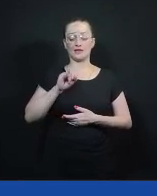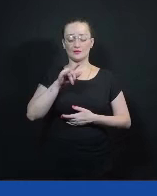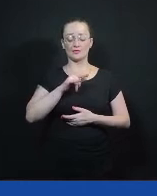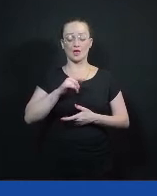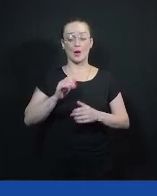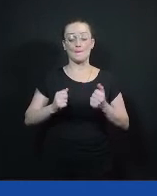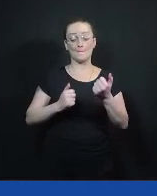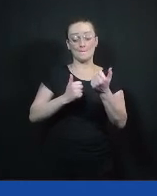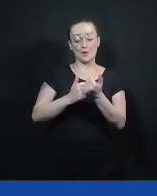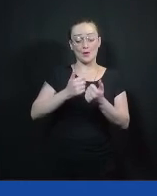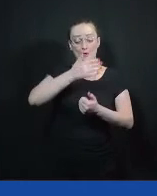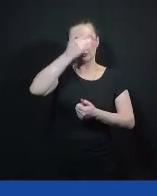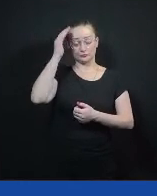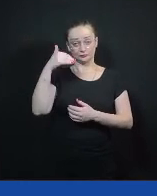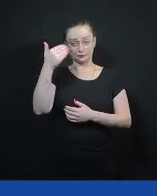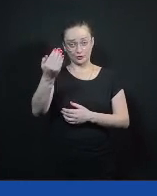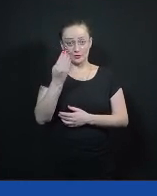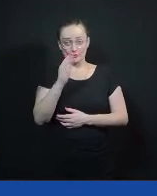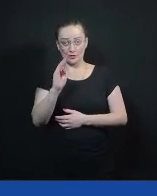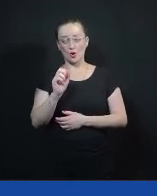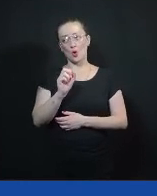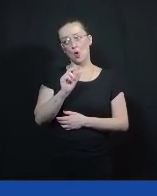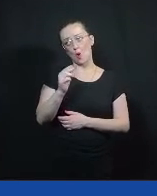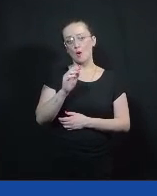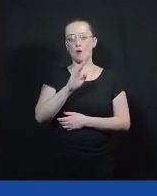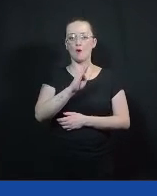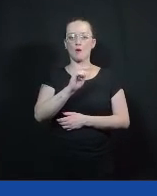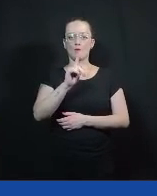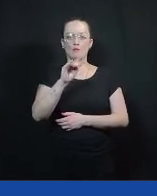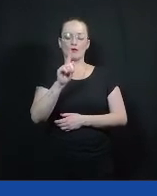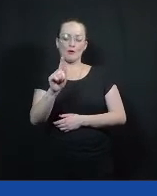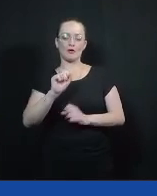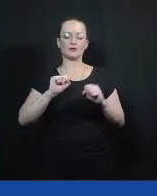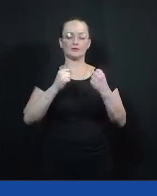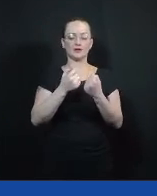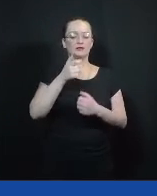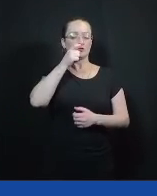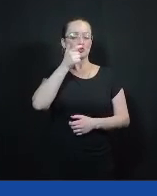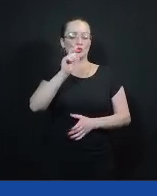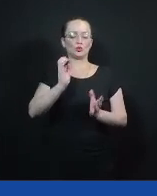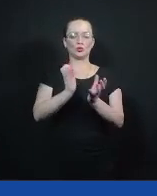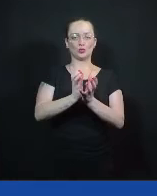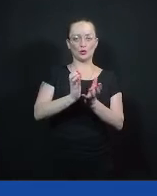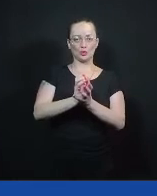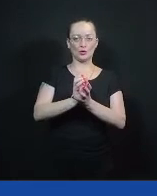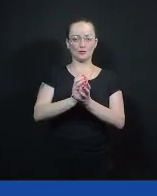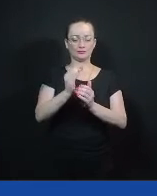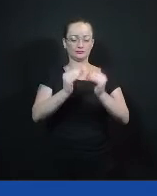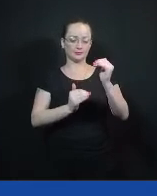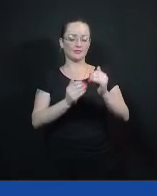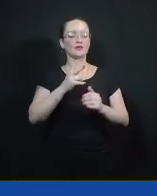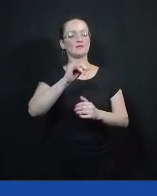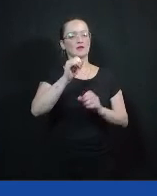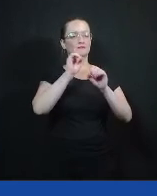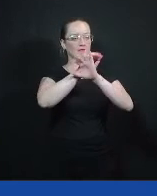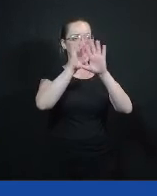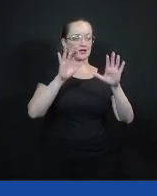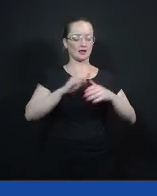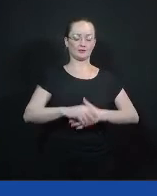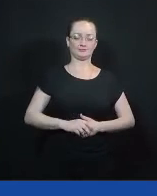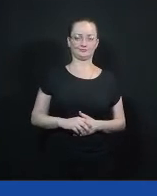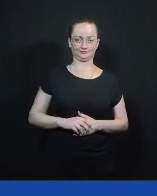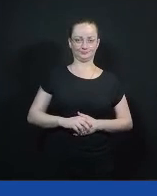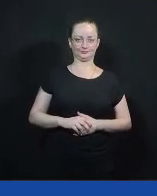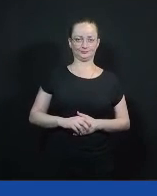atue de forma enviesada, com um blog que é para defender o interesse de um grupo político em detrimento de outro, isso vai ficar muito claro, muito